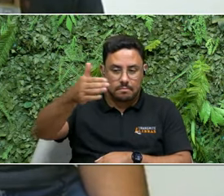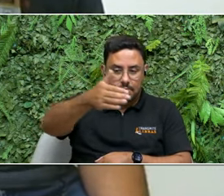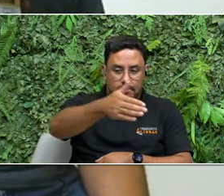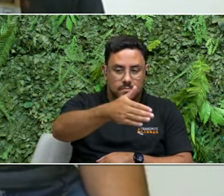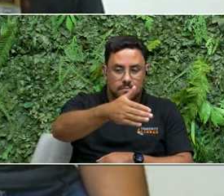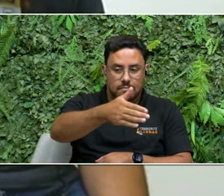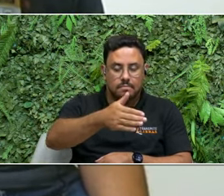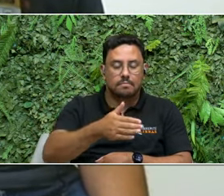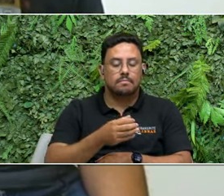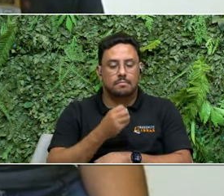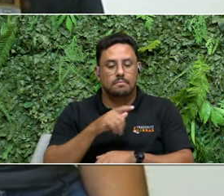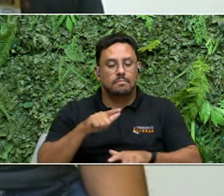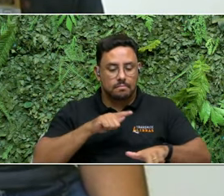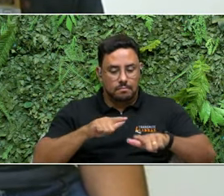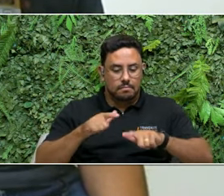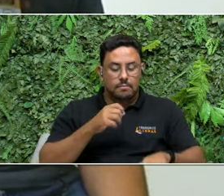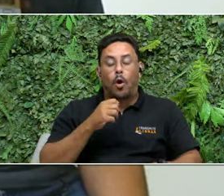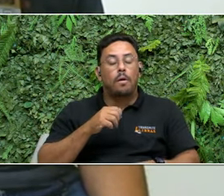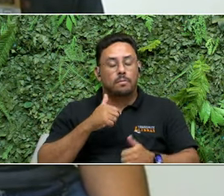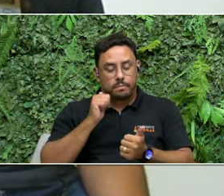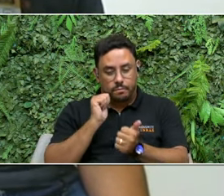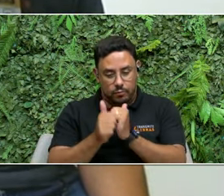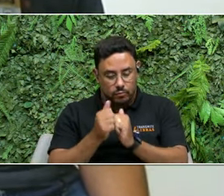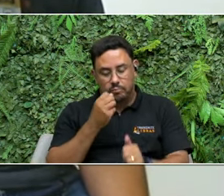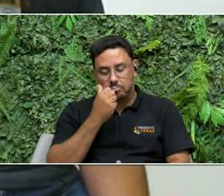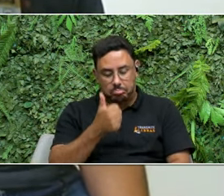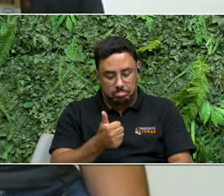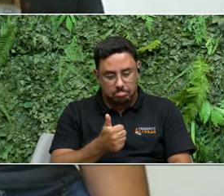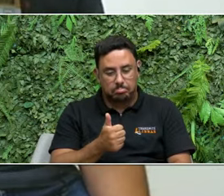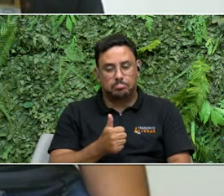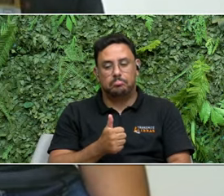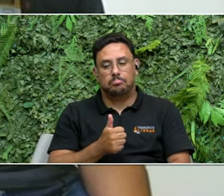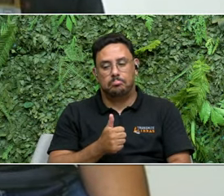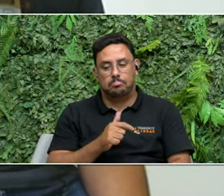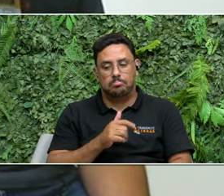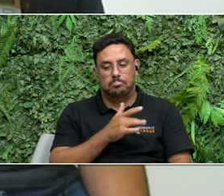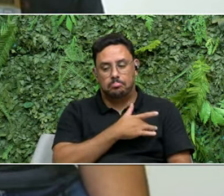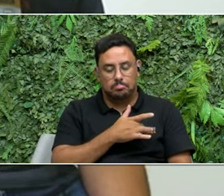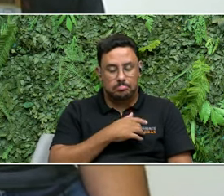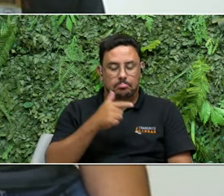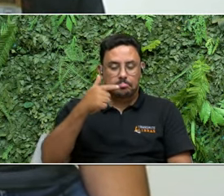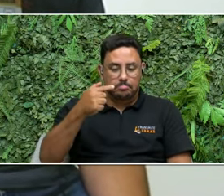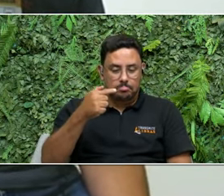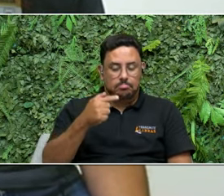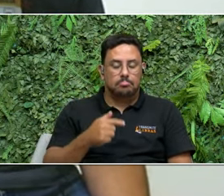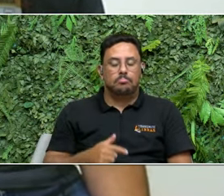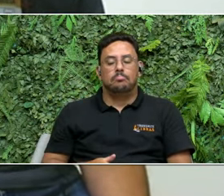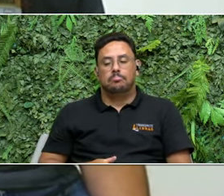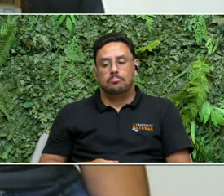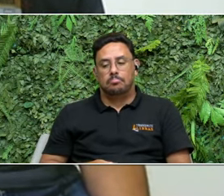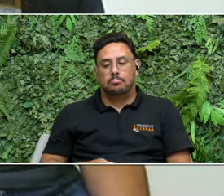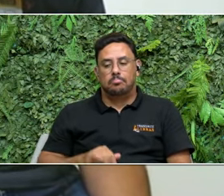Neno jogou muito bem Principalmente quando o Cruzeiro se pôs à frente set pro João Marcelo